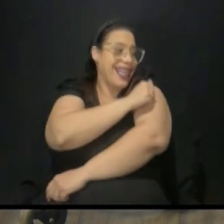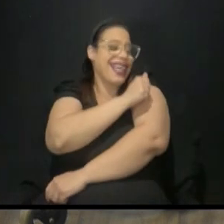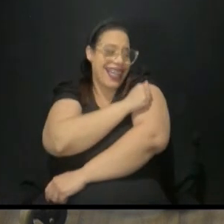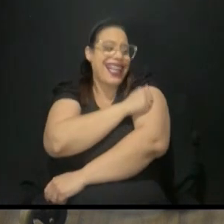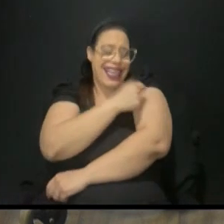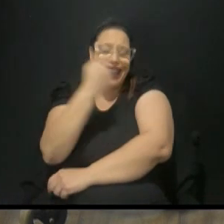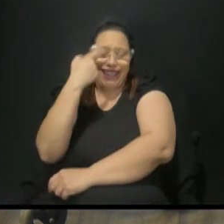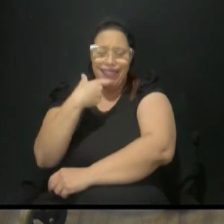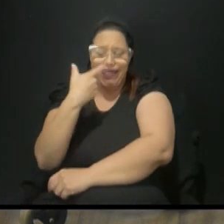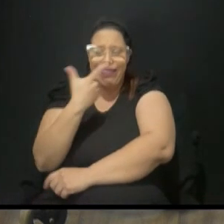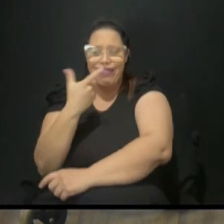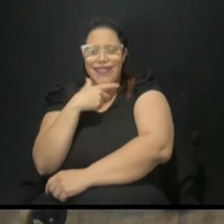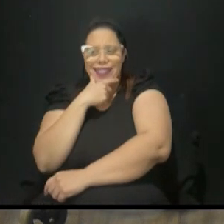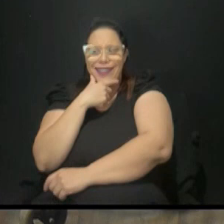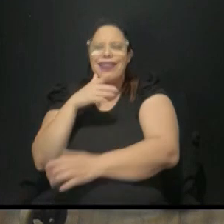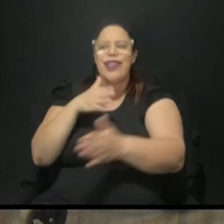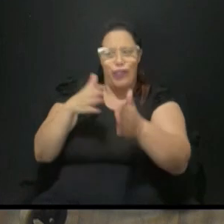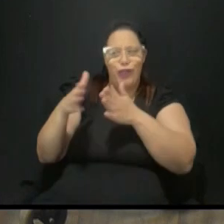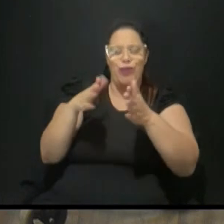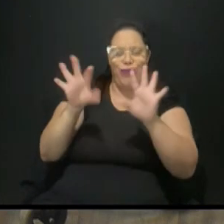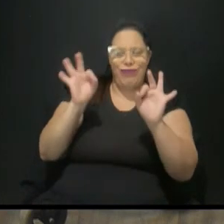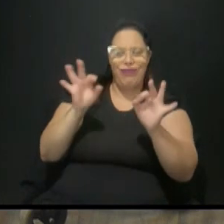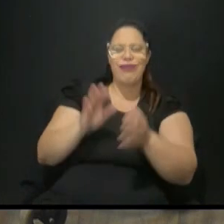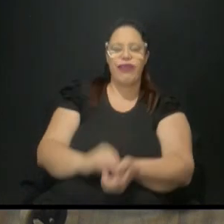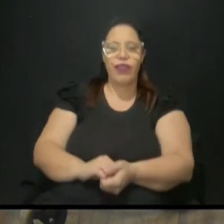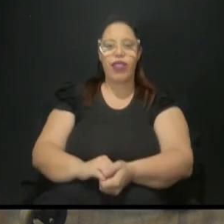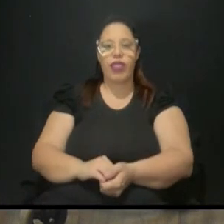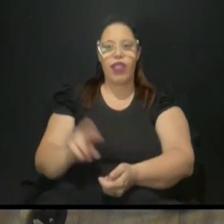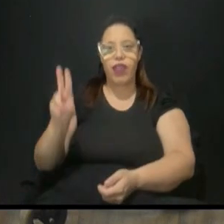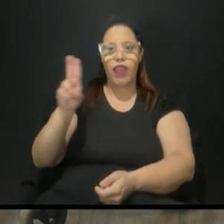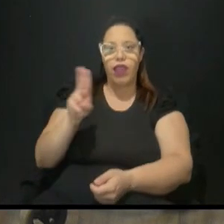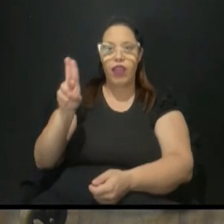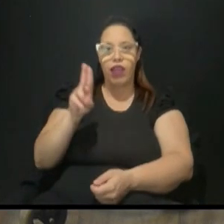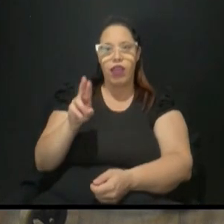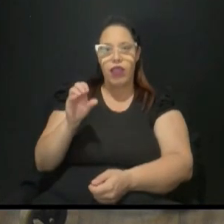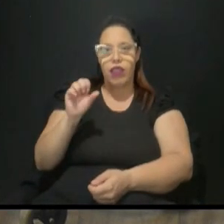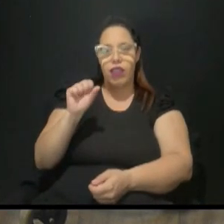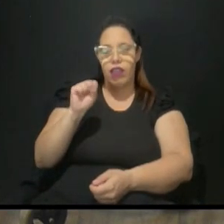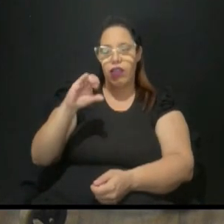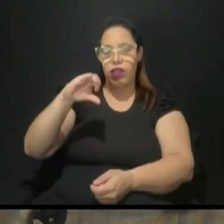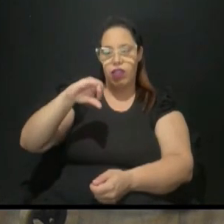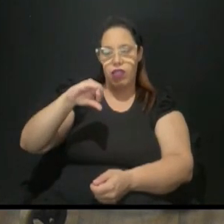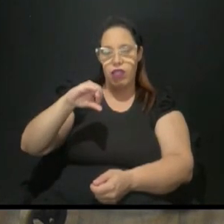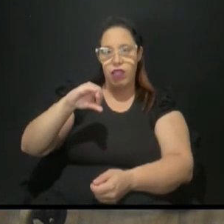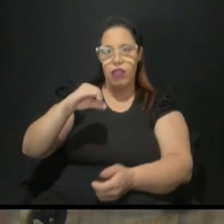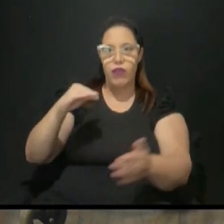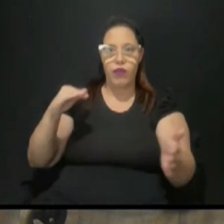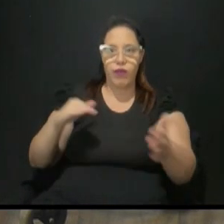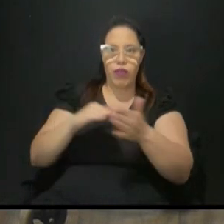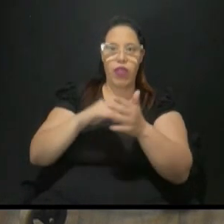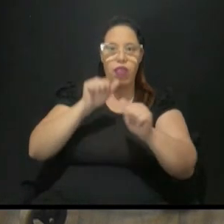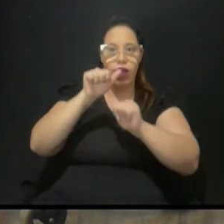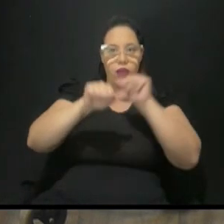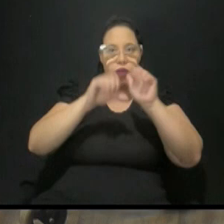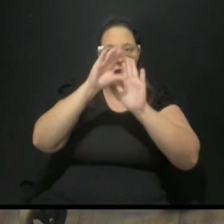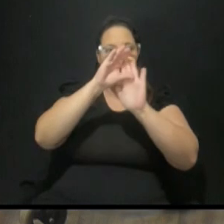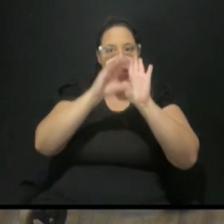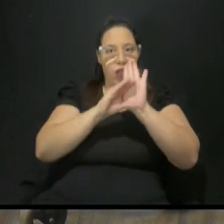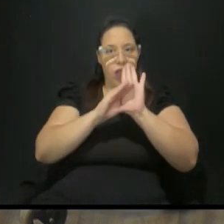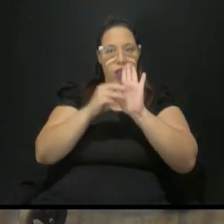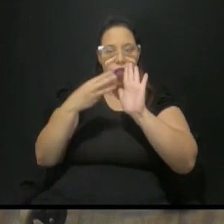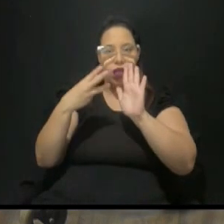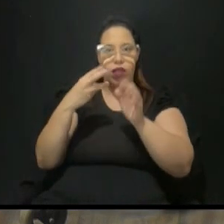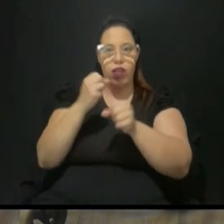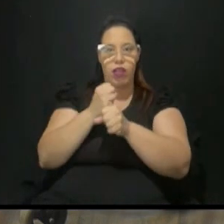Então foi por aí, eu né? Eu entrei na universidade em 89, na mudança de currículo, de 3 anos para 4,